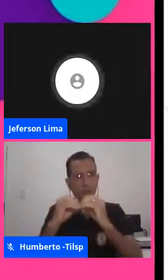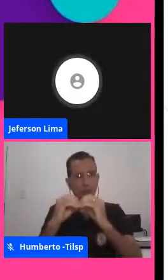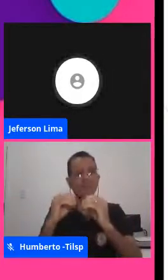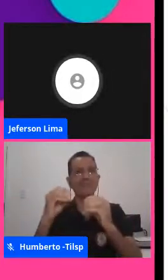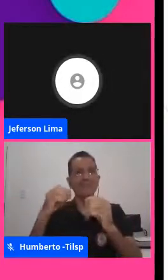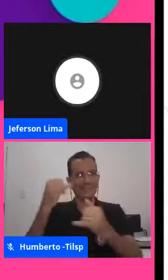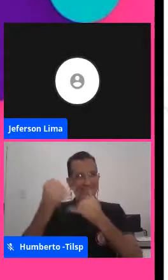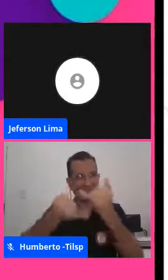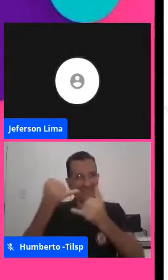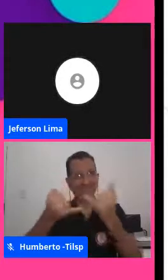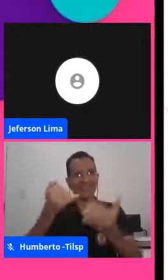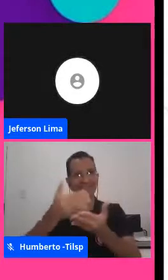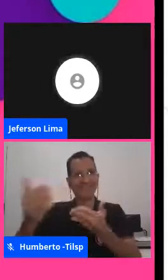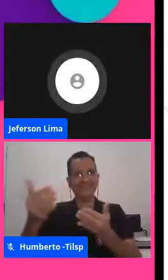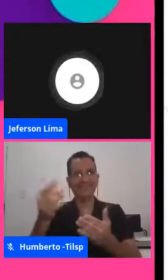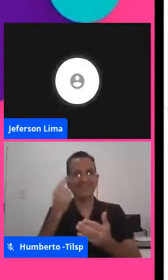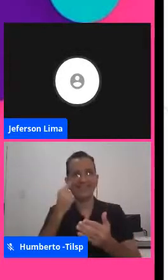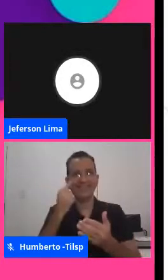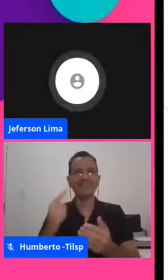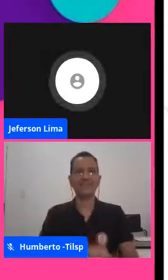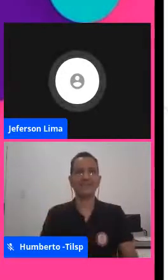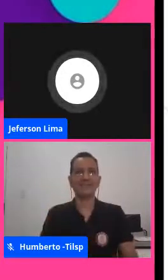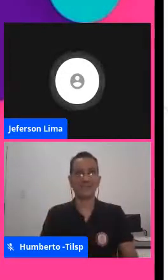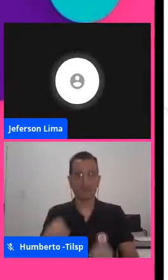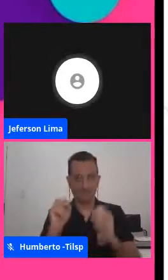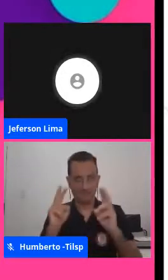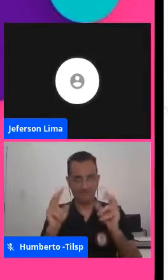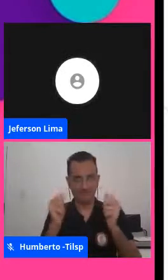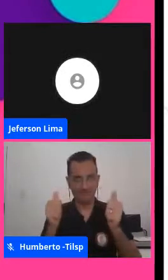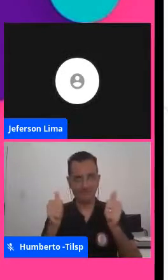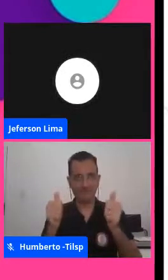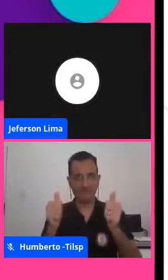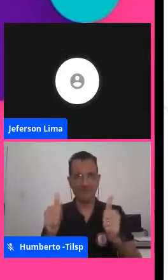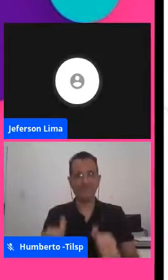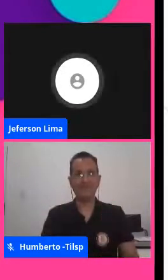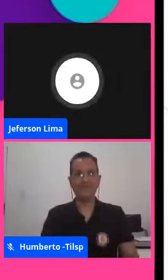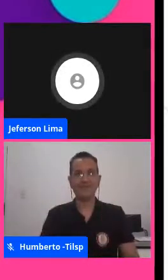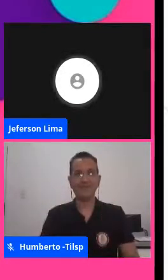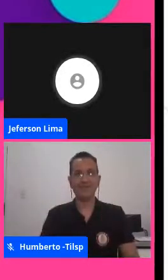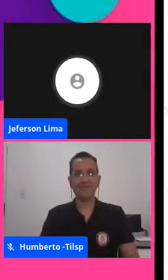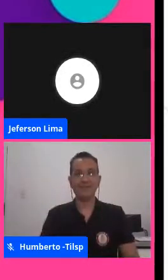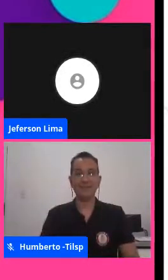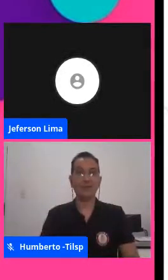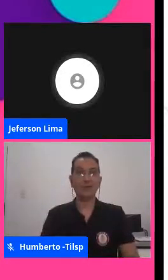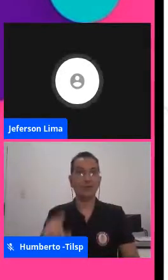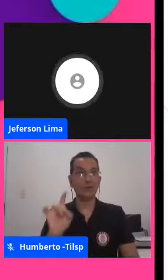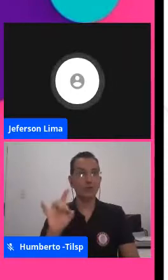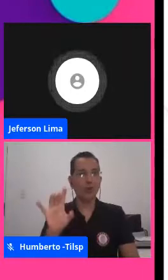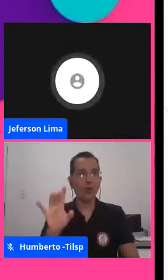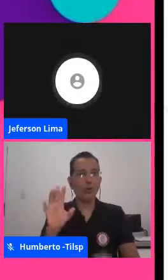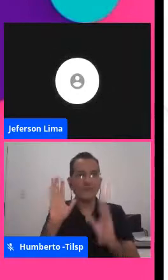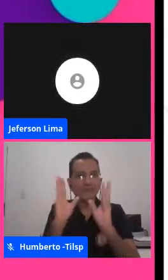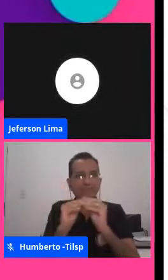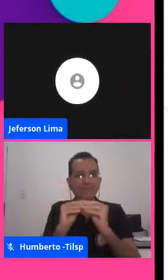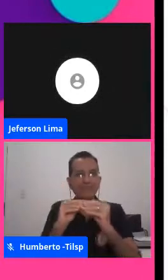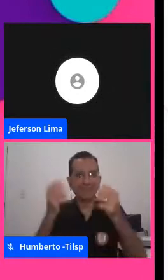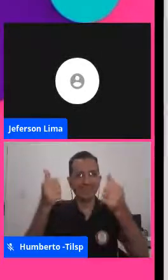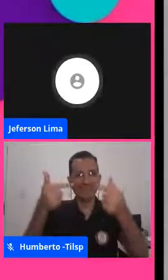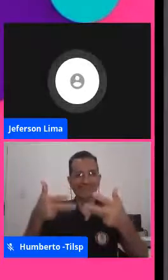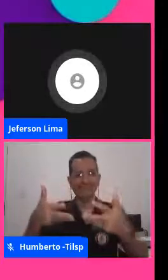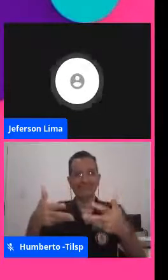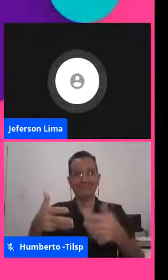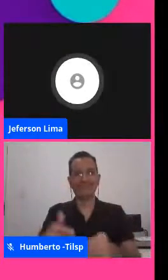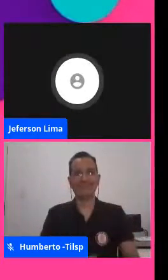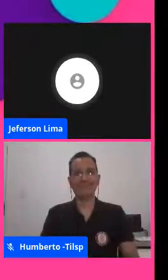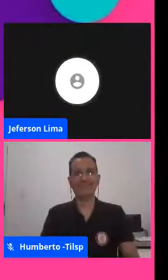com o ESP32. Tranquilo? Só para já dar uma préviazinha aí do que a gente vai ter, ó.